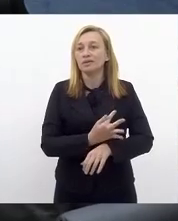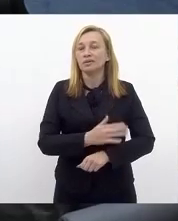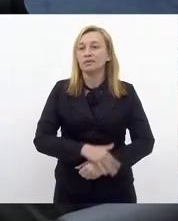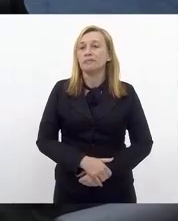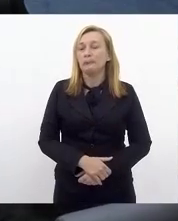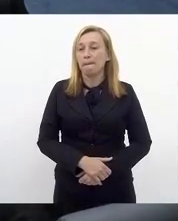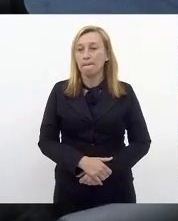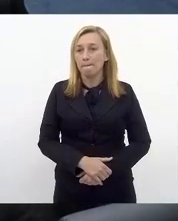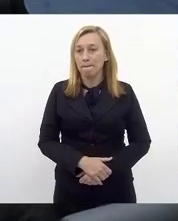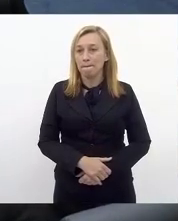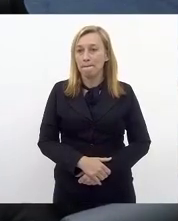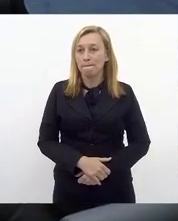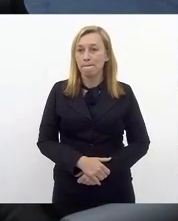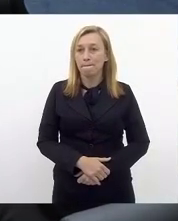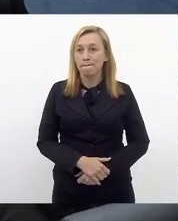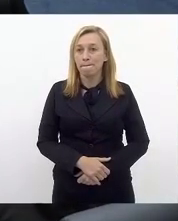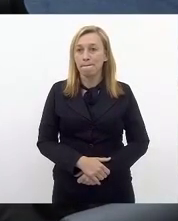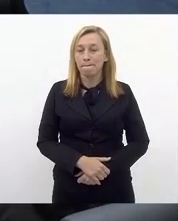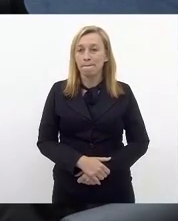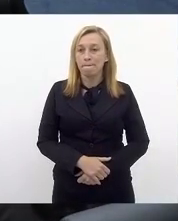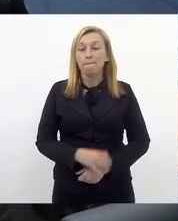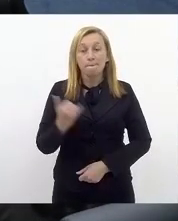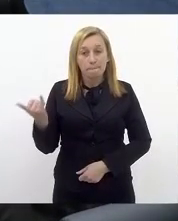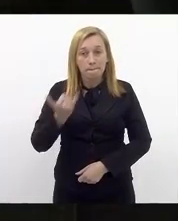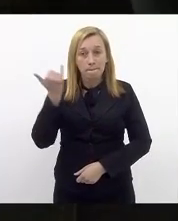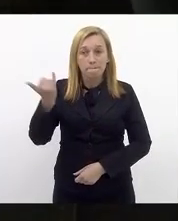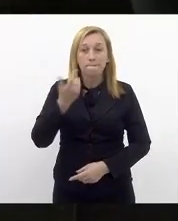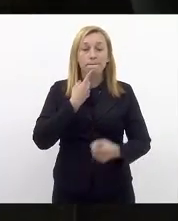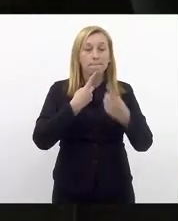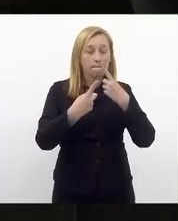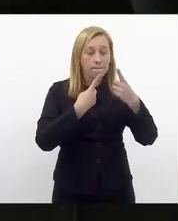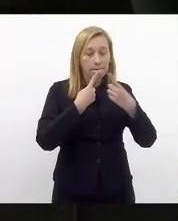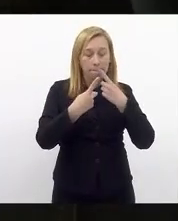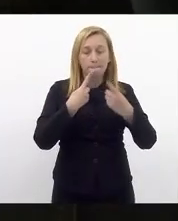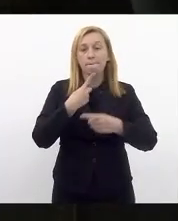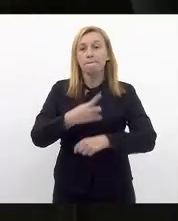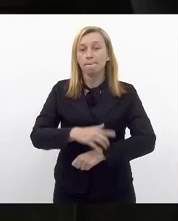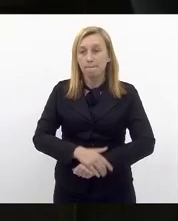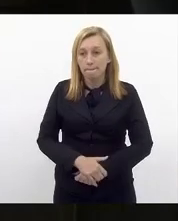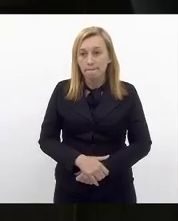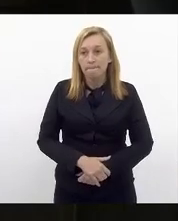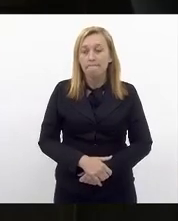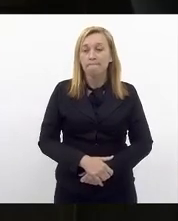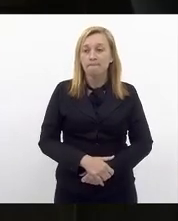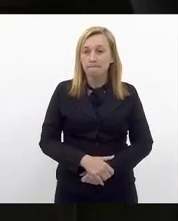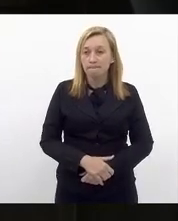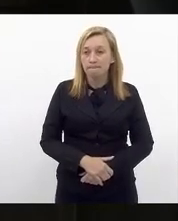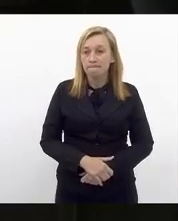e esse importante debate que nós estamos